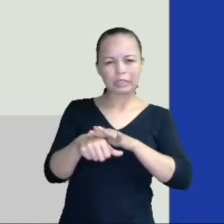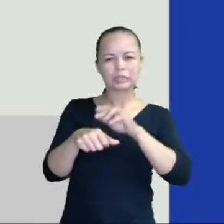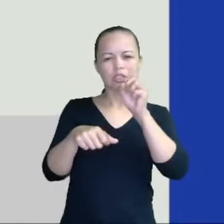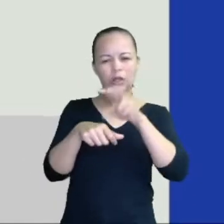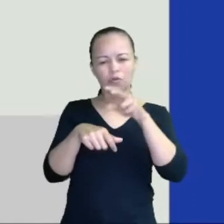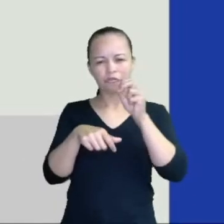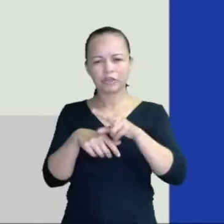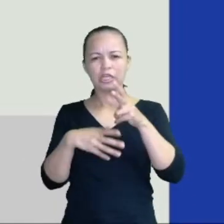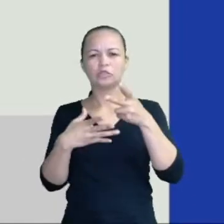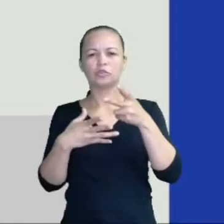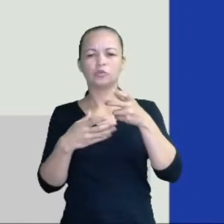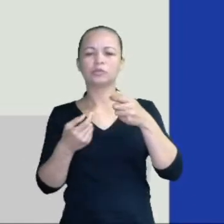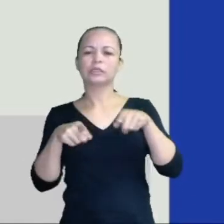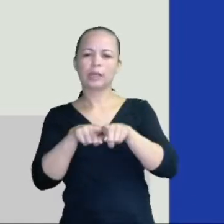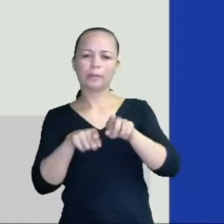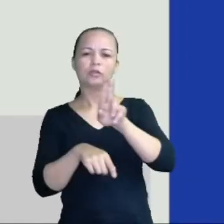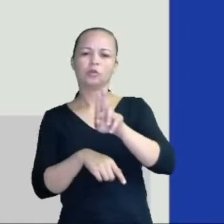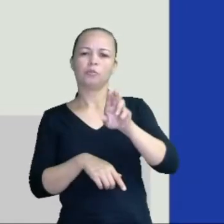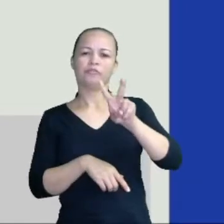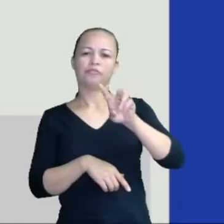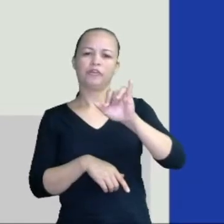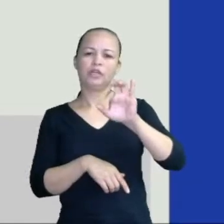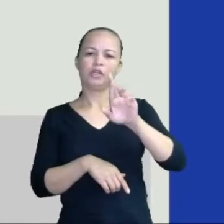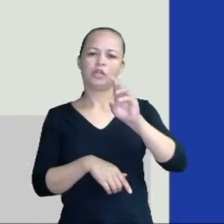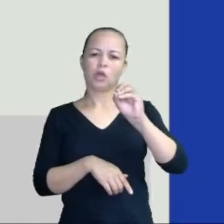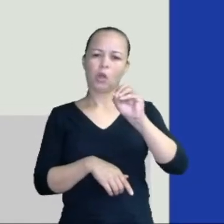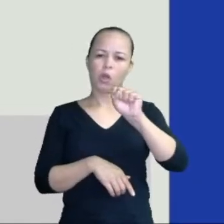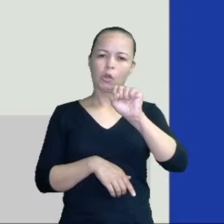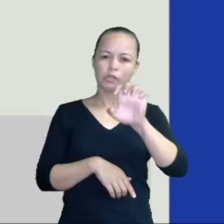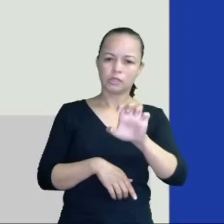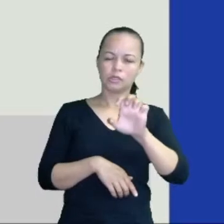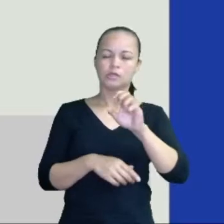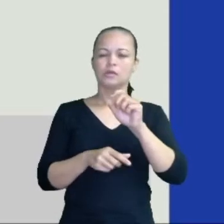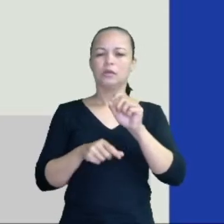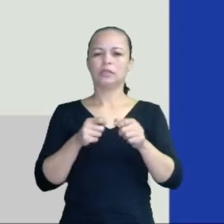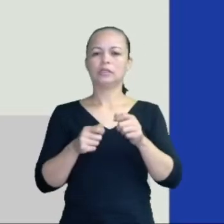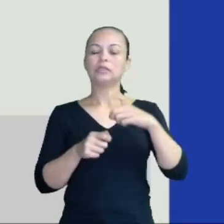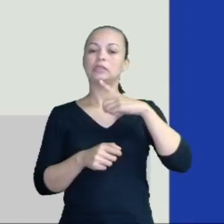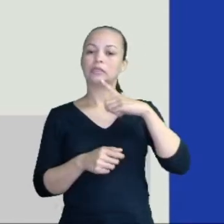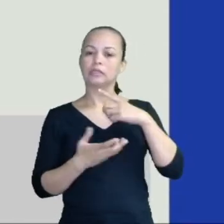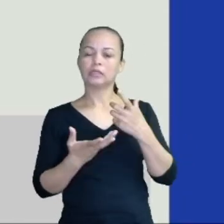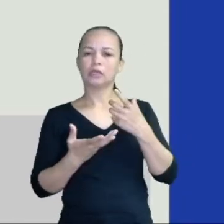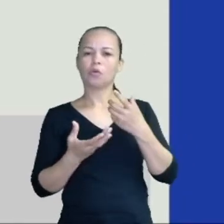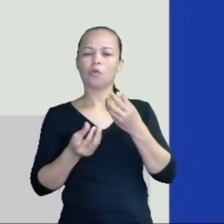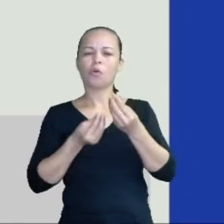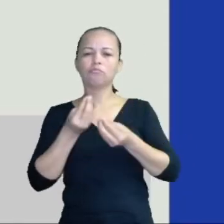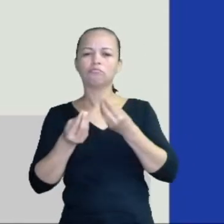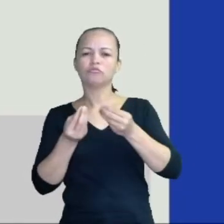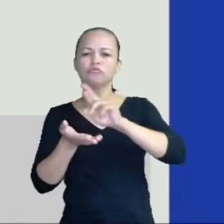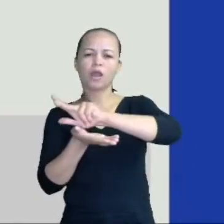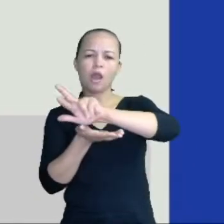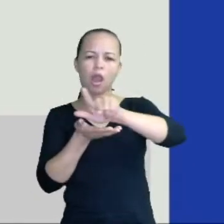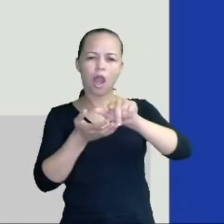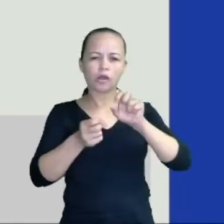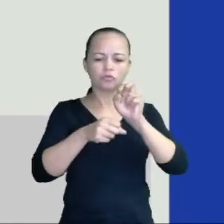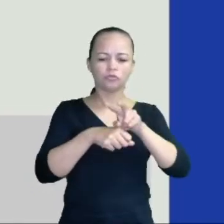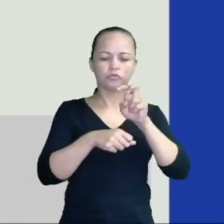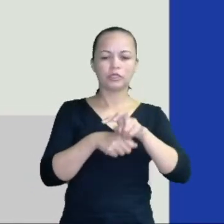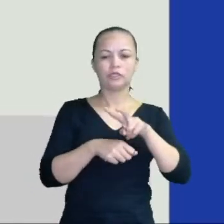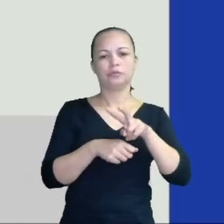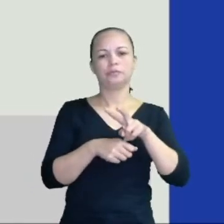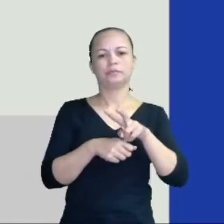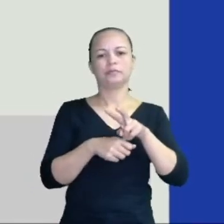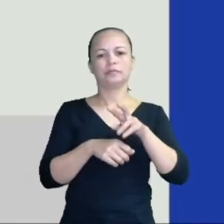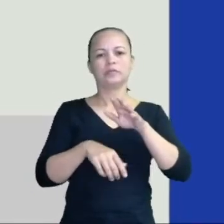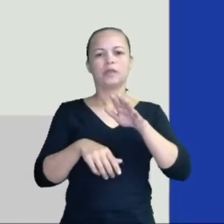também chamadas de viroses, são aquelas que têm como agente etiológico diversos vírus. Algumas